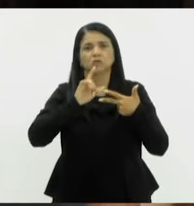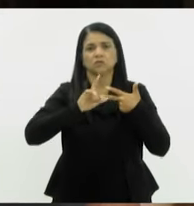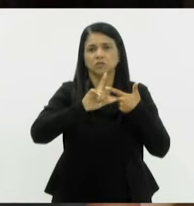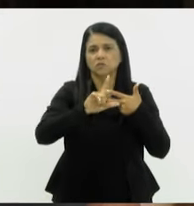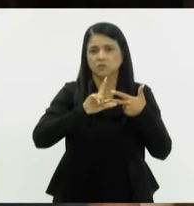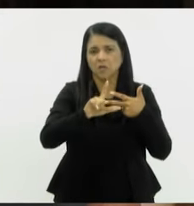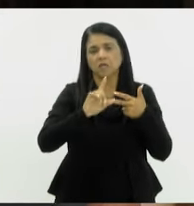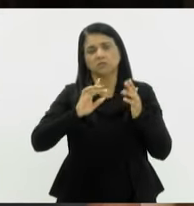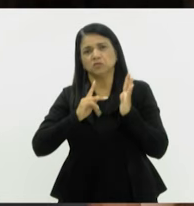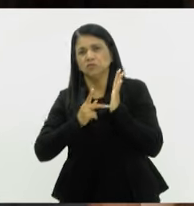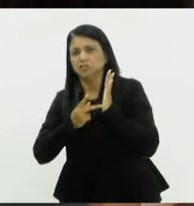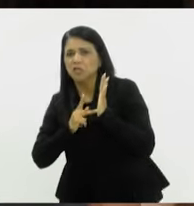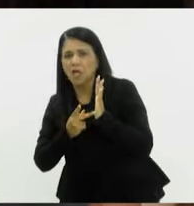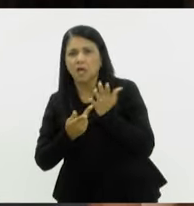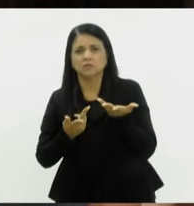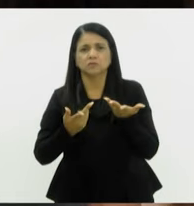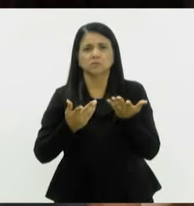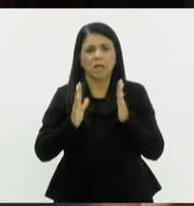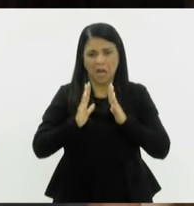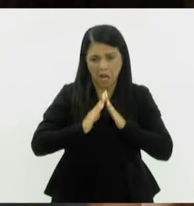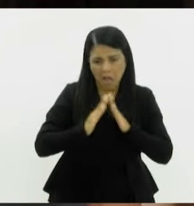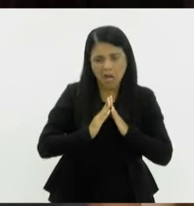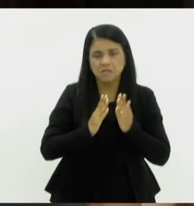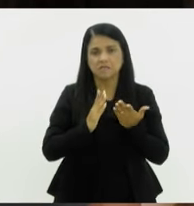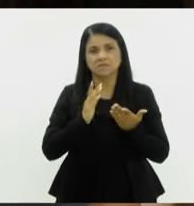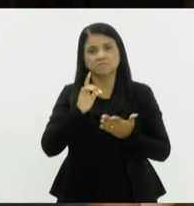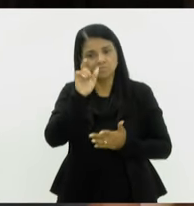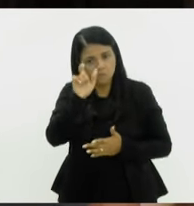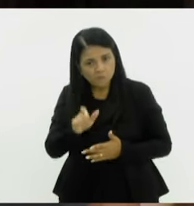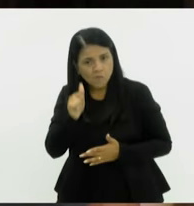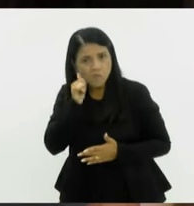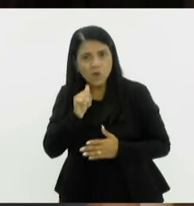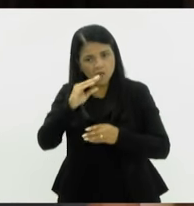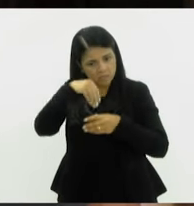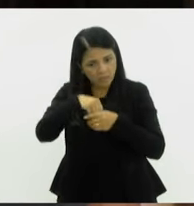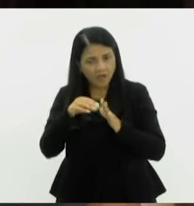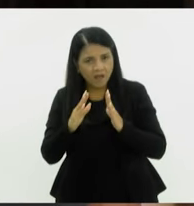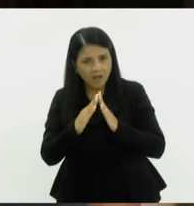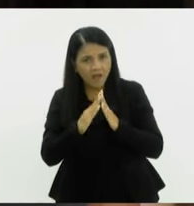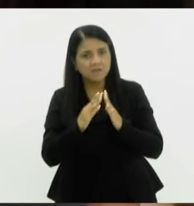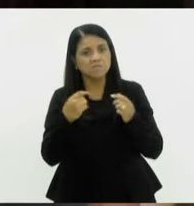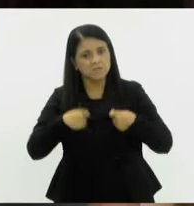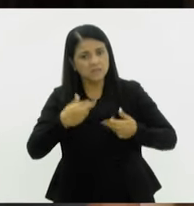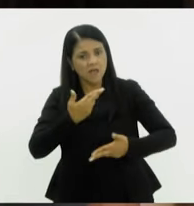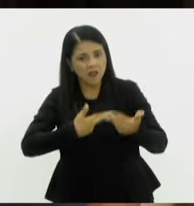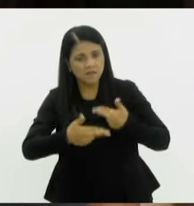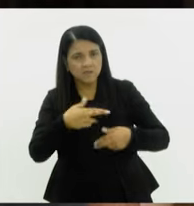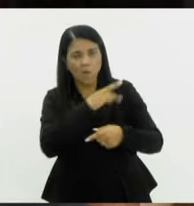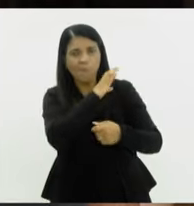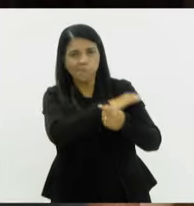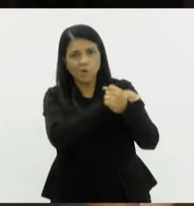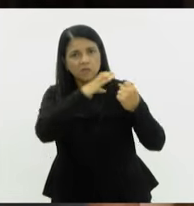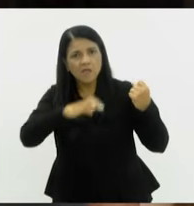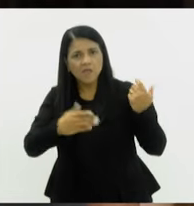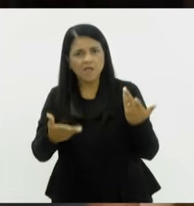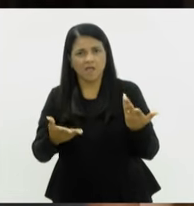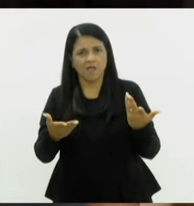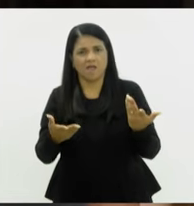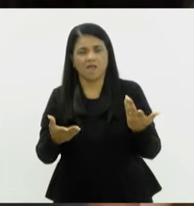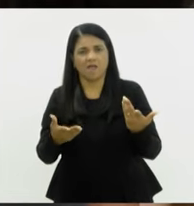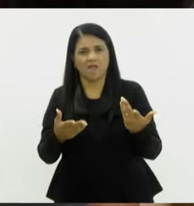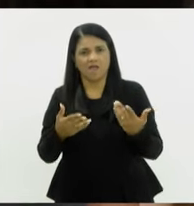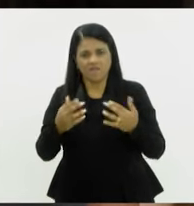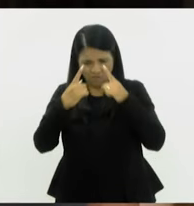sindicato na nossa casa porque ali também tem uma relação de poder precisa ser enfrentada a violência doméstica não acontece por